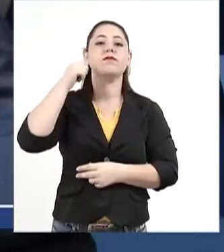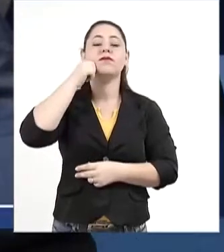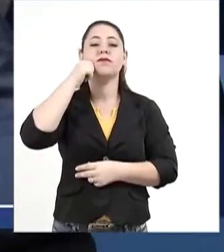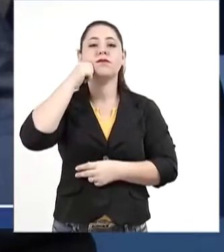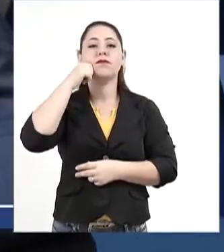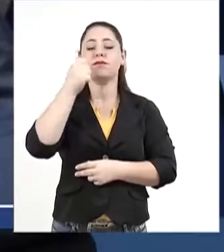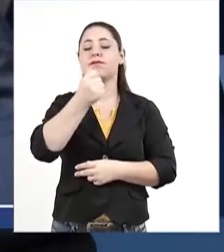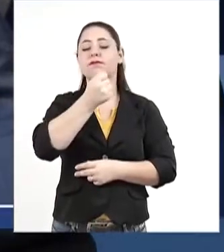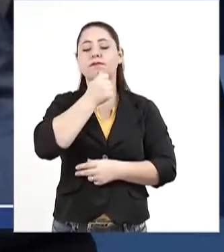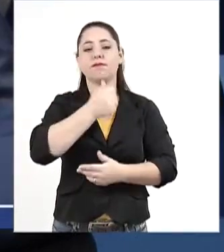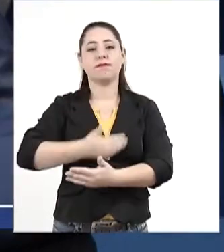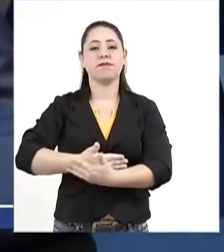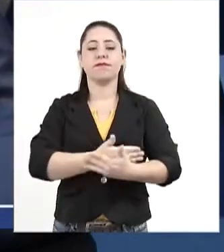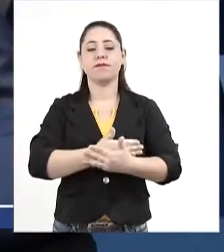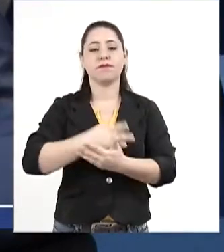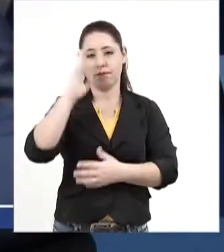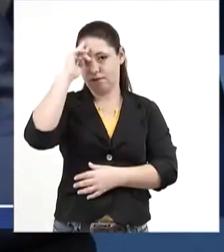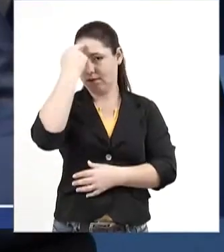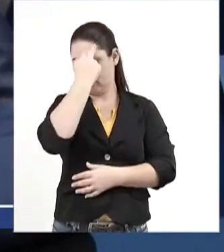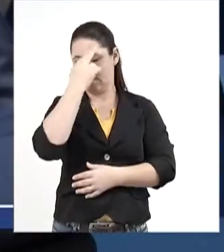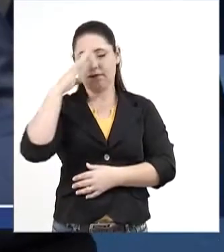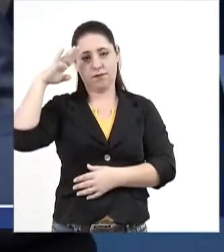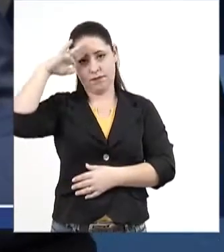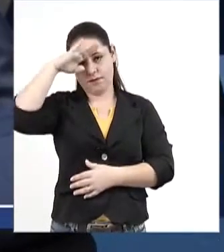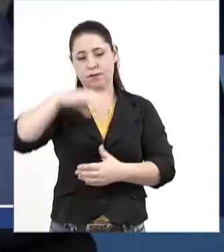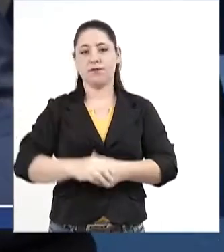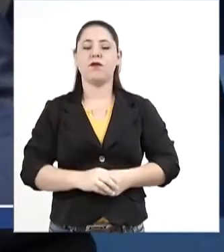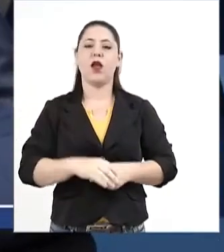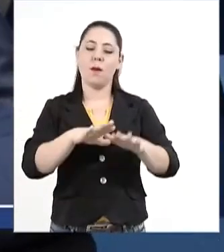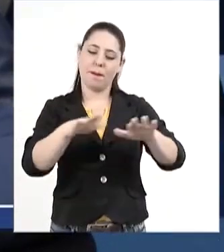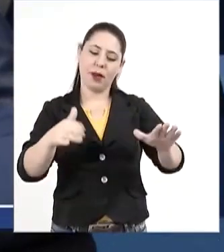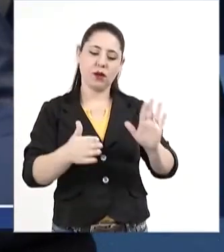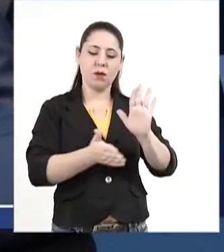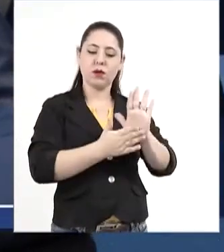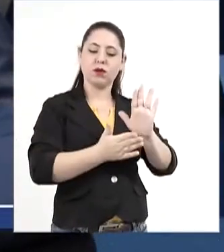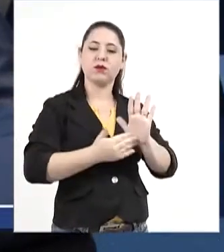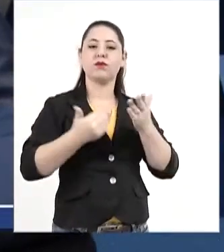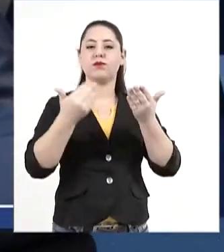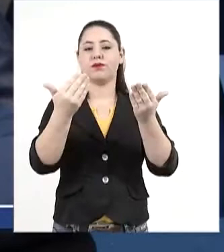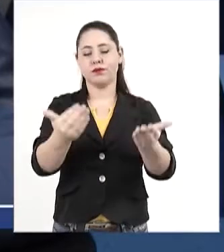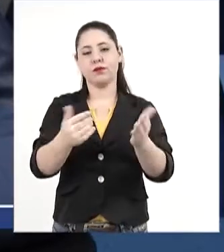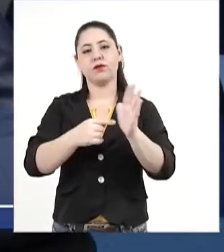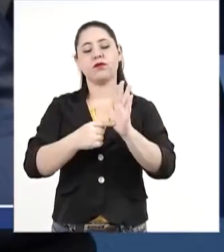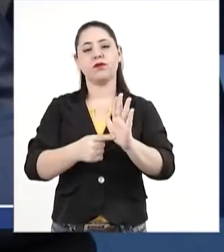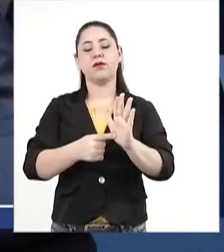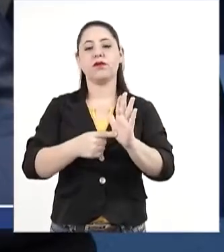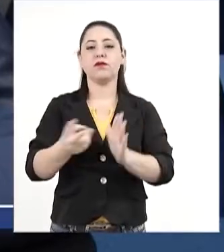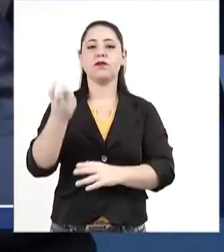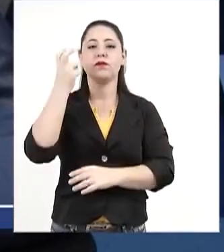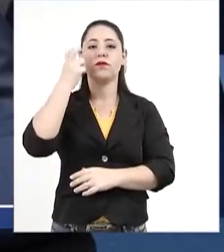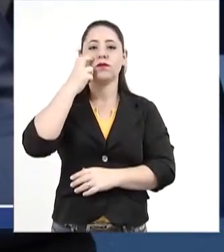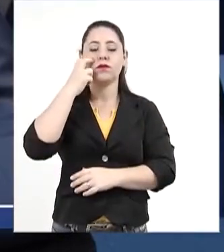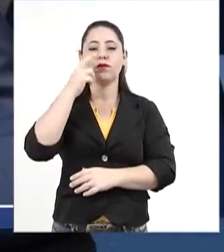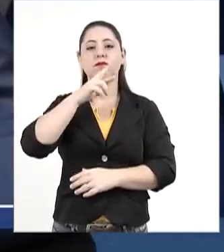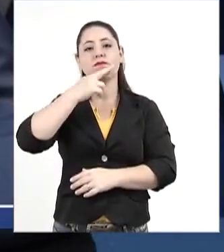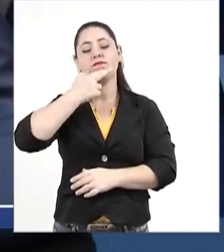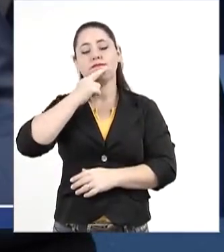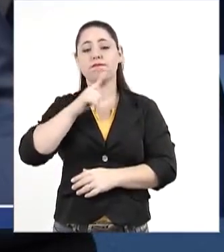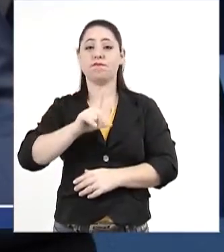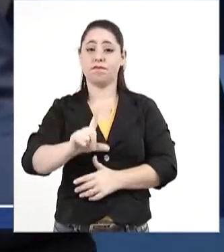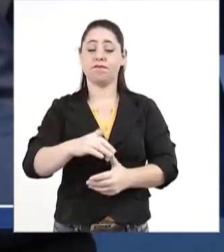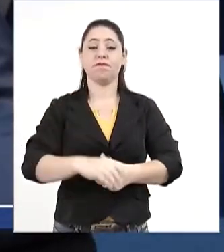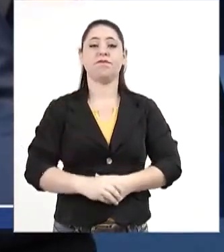Orro, professor Rinaldo e Cabalmi. Sobre a mesa, proposições apresentadas pelos deputados Márcio Fernandes, Renato Câmara e Lucas de